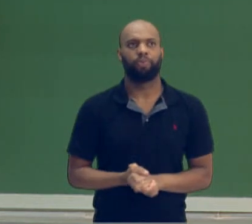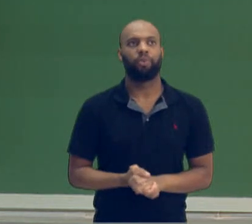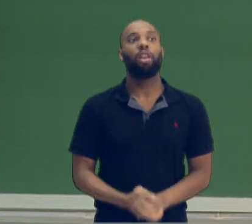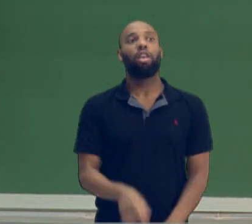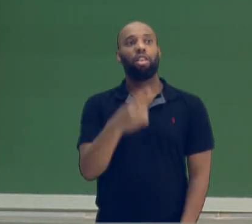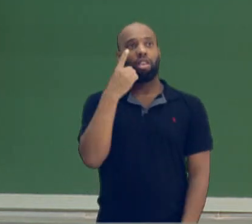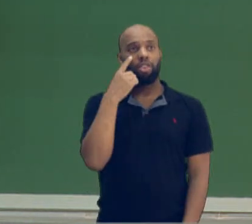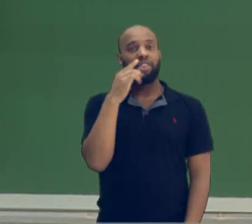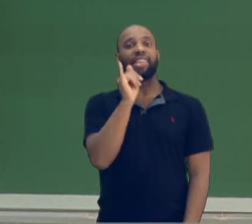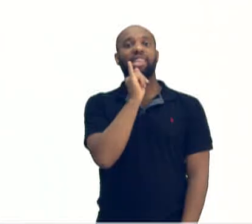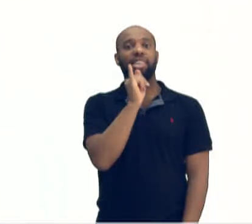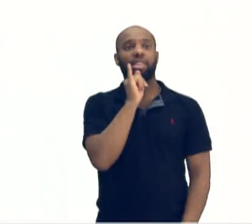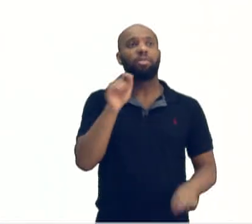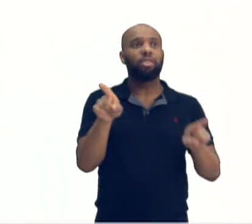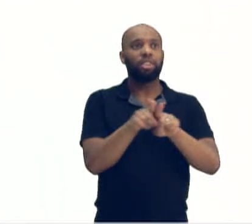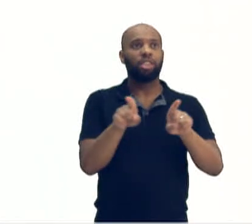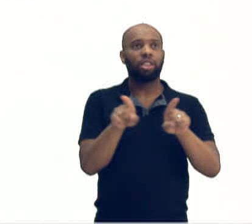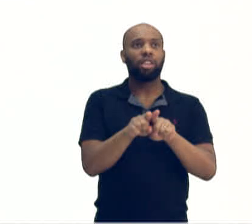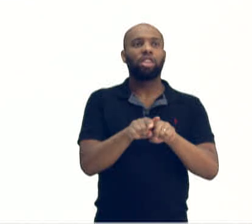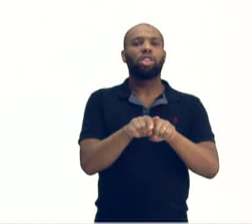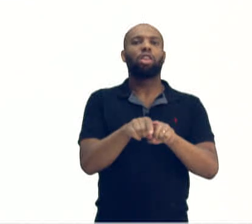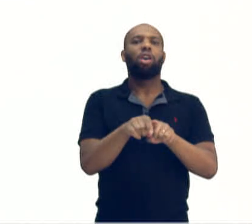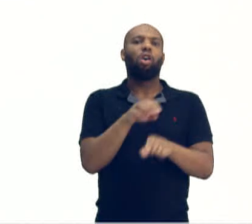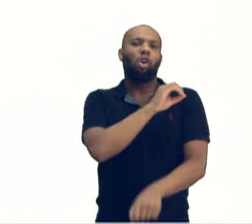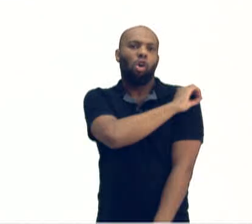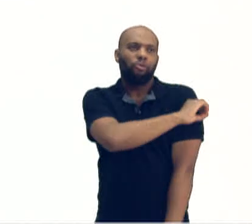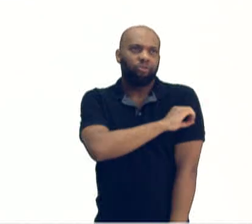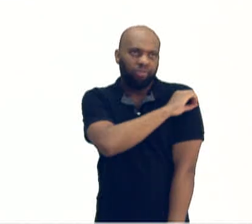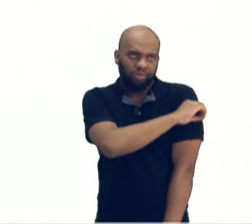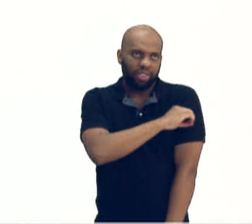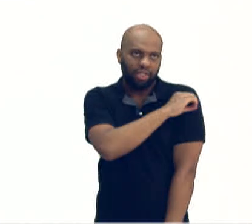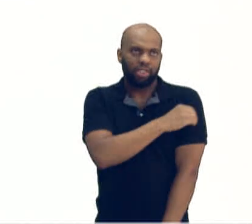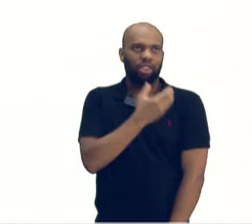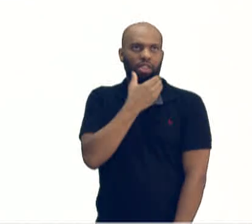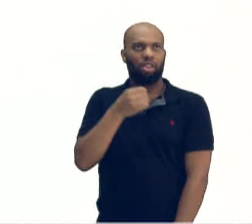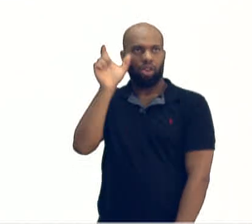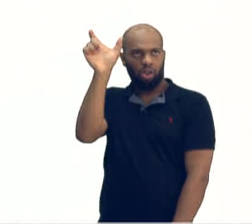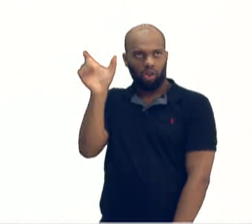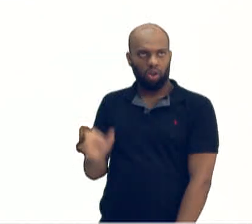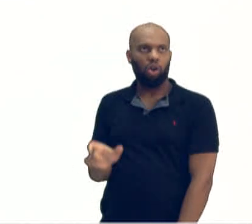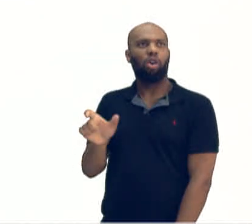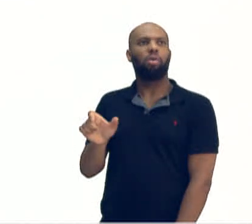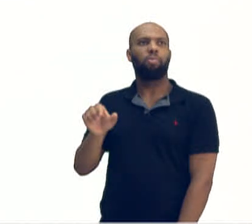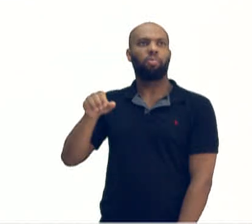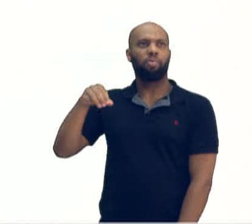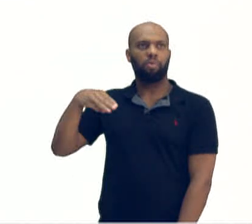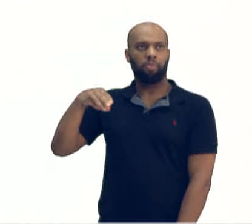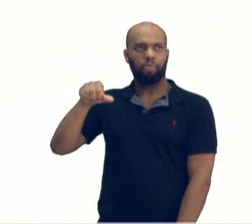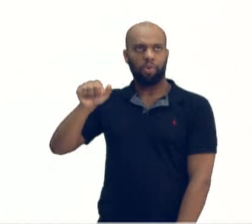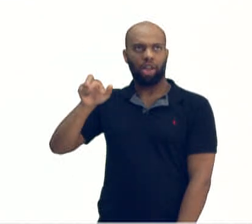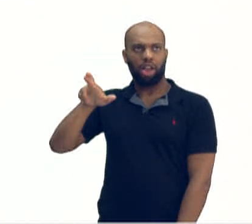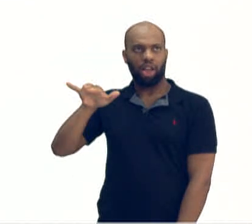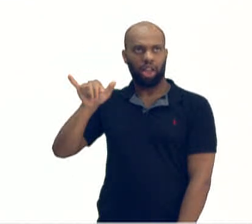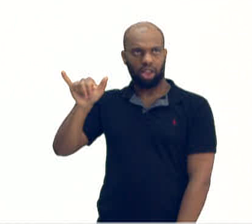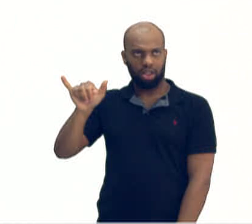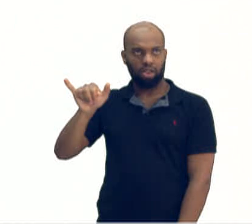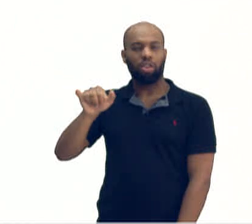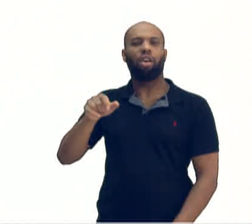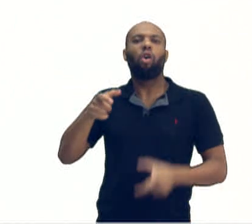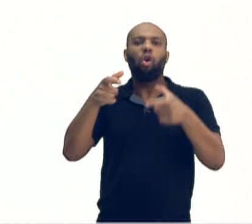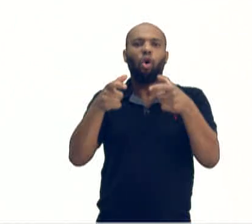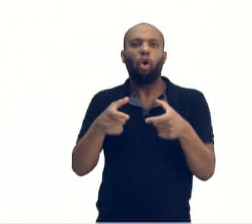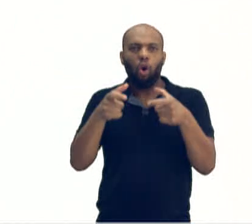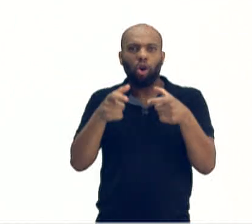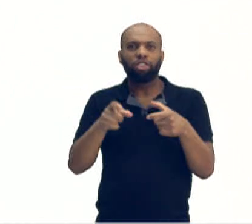Aqui é um exemplo de uma oficina ministrada por Mari Dacon, né, pelo curso Guido Viário. Tá? Essas fotos foram cedidas